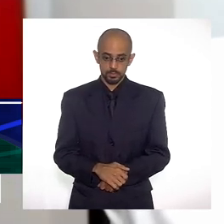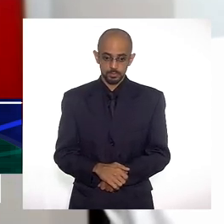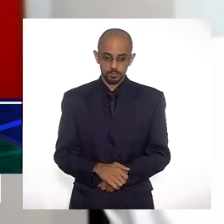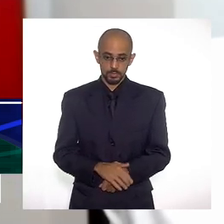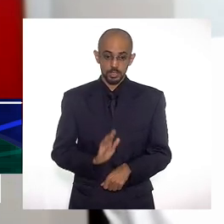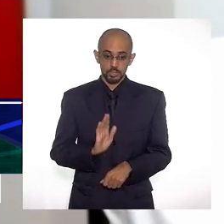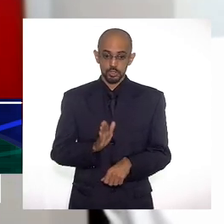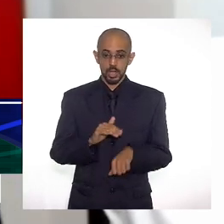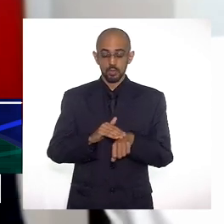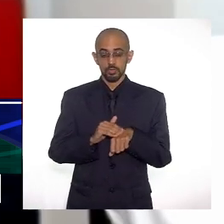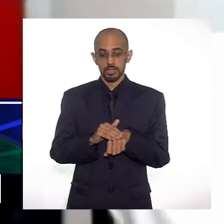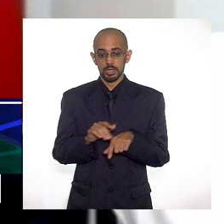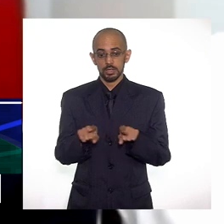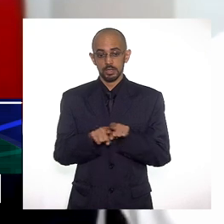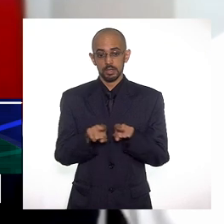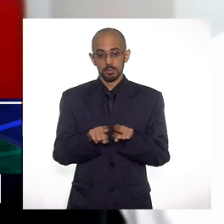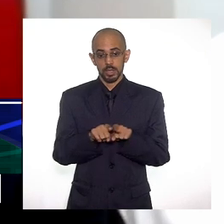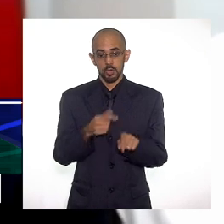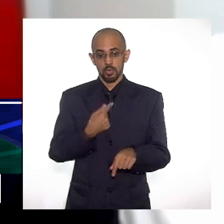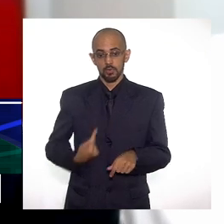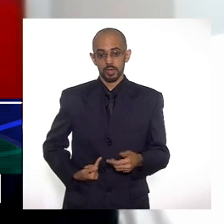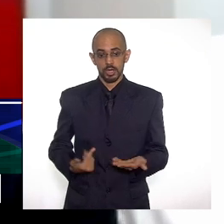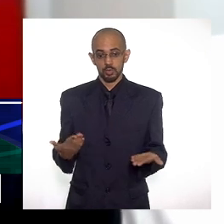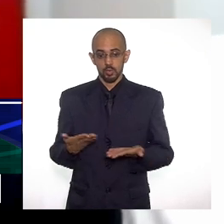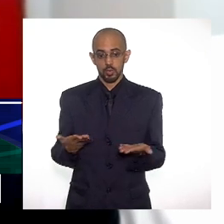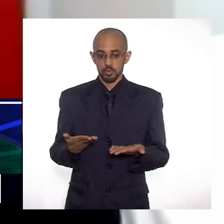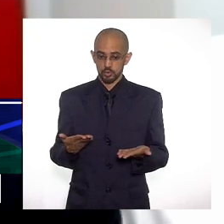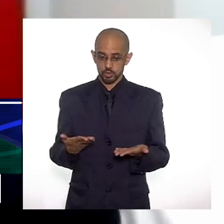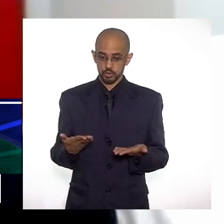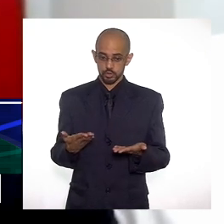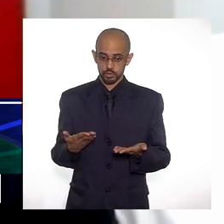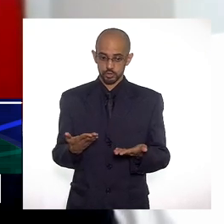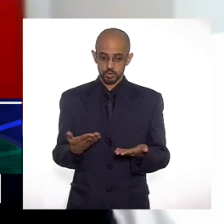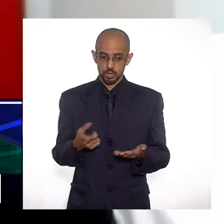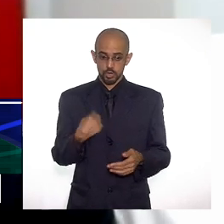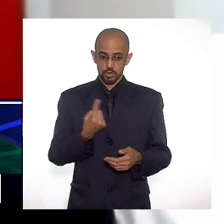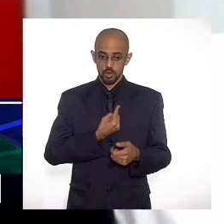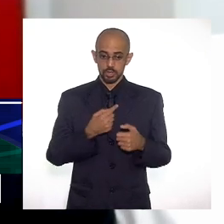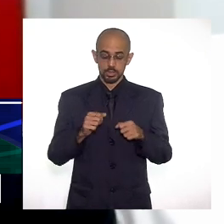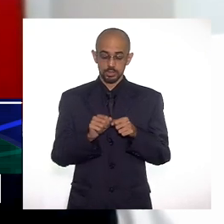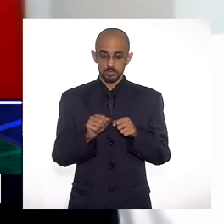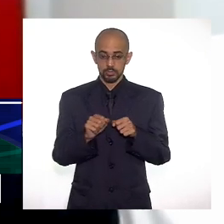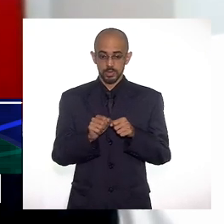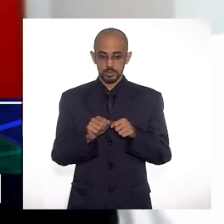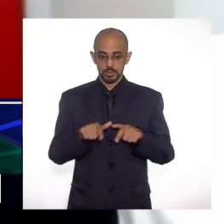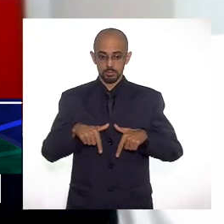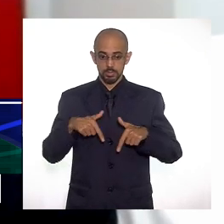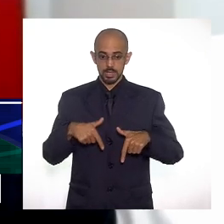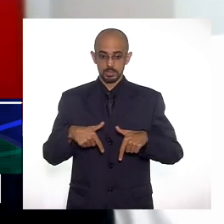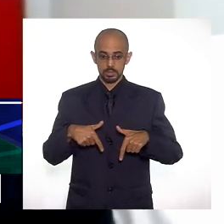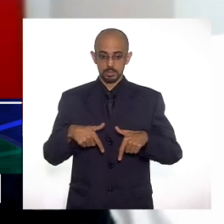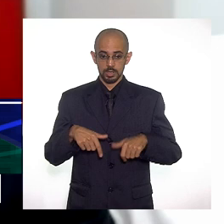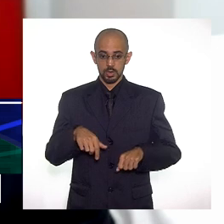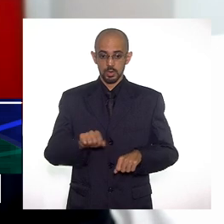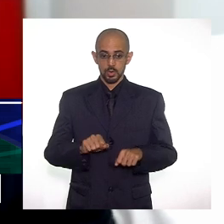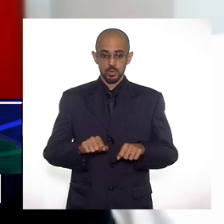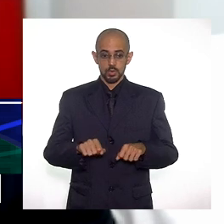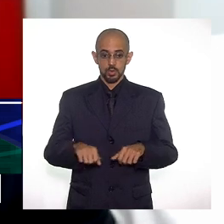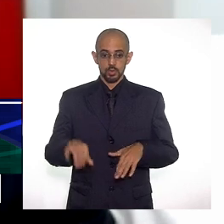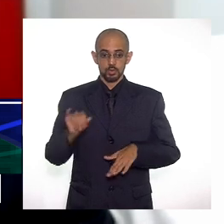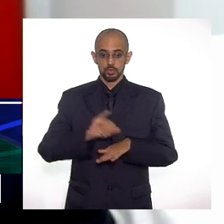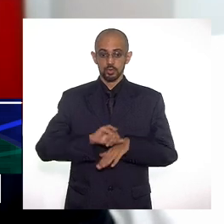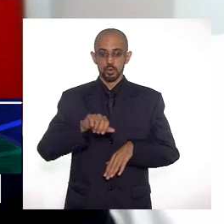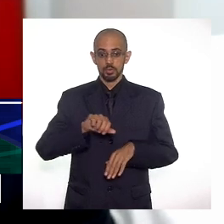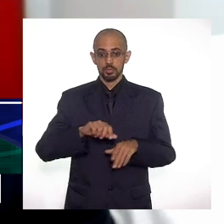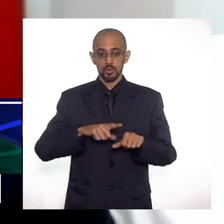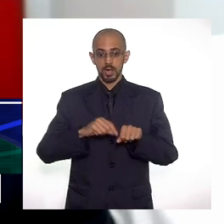e já conversei também com o governador hoje. Nós estamos preparando uma ação em cima do artigo 150 da Constituição, em cima